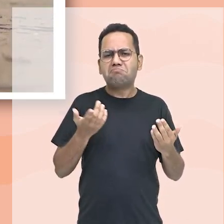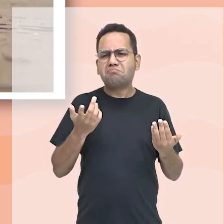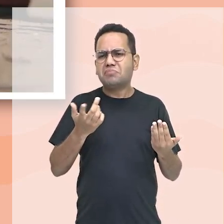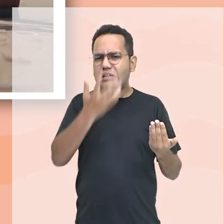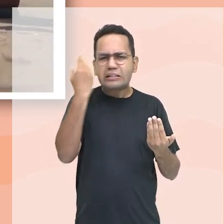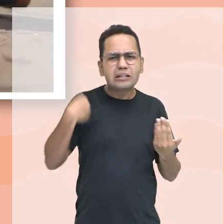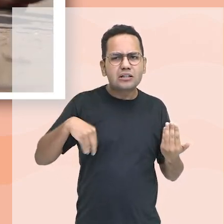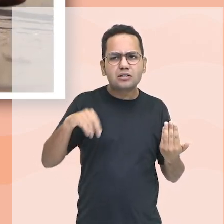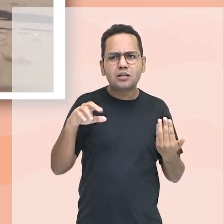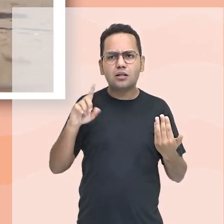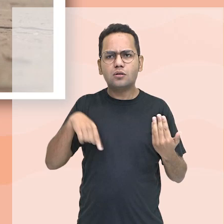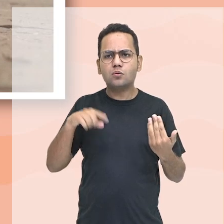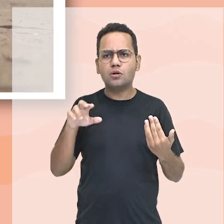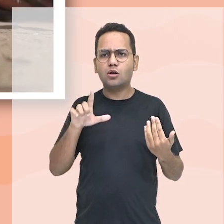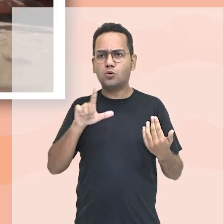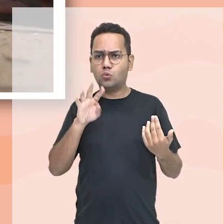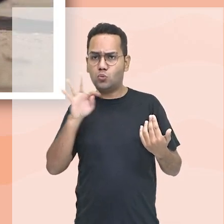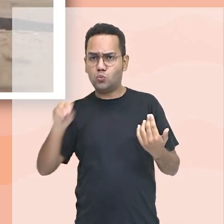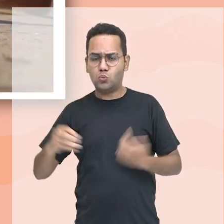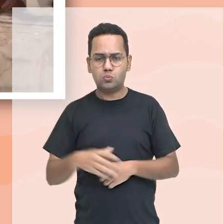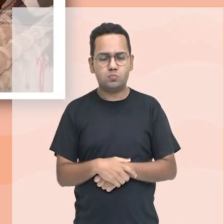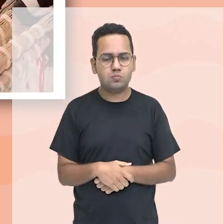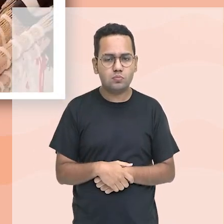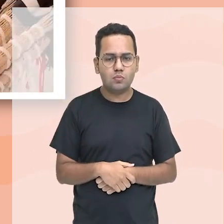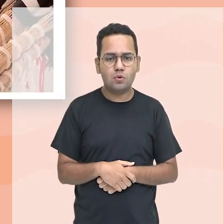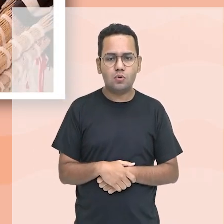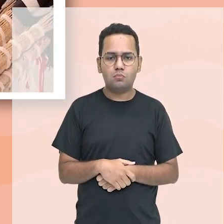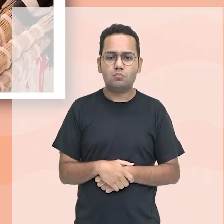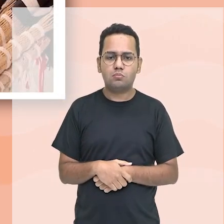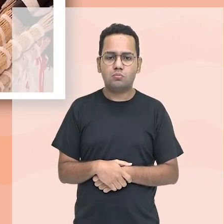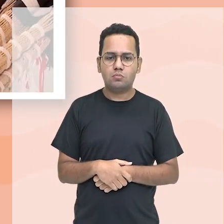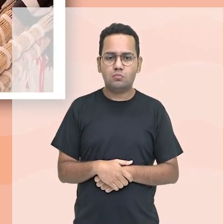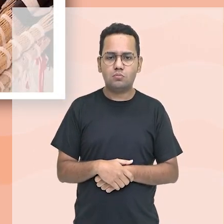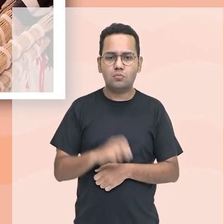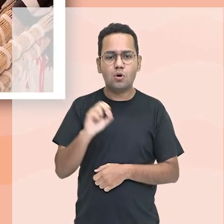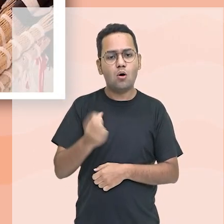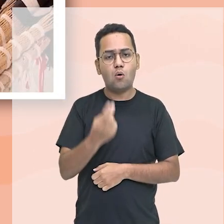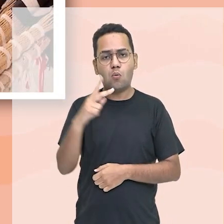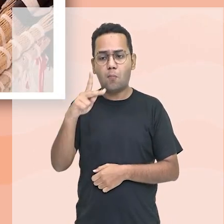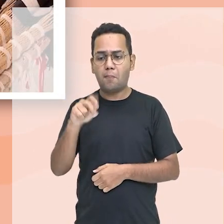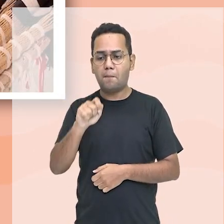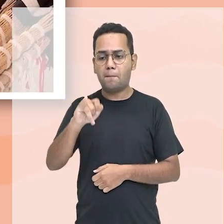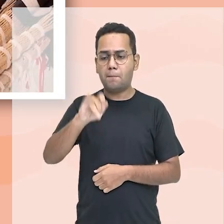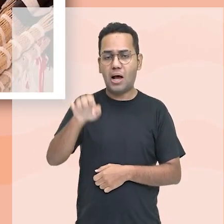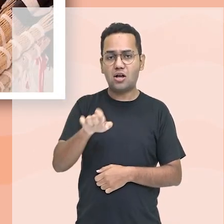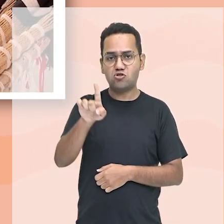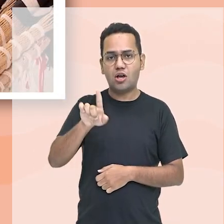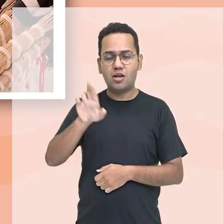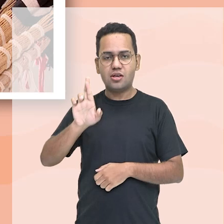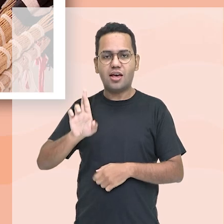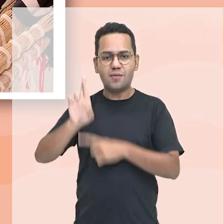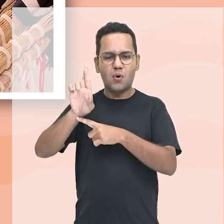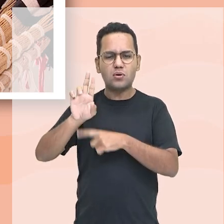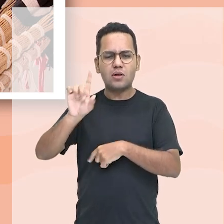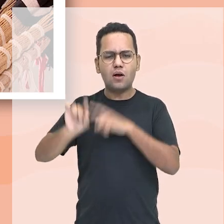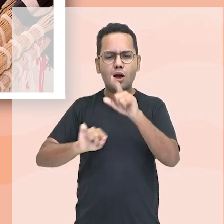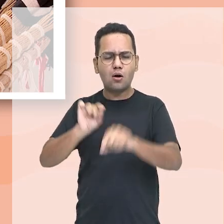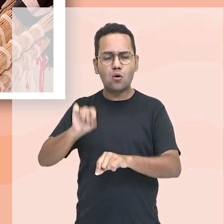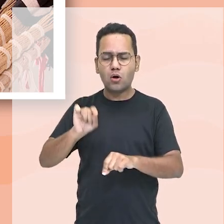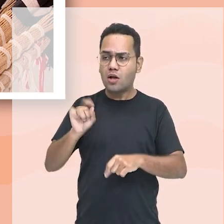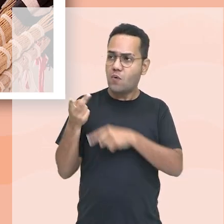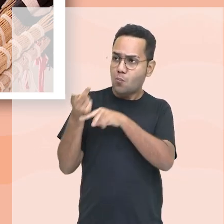pajé que vai entrar na mata, que vai escolher o tronco que vai receber o espírito daquela pessoa que se